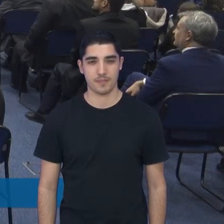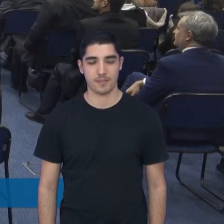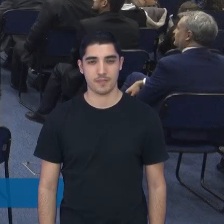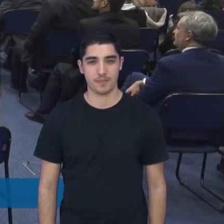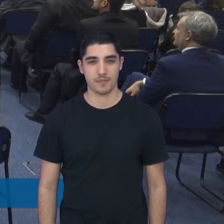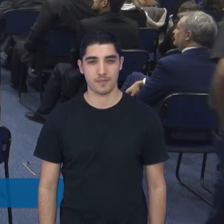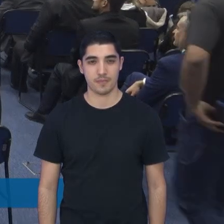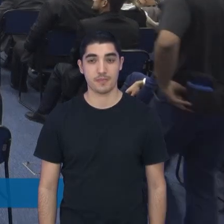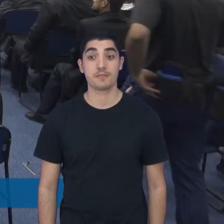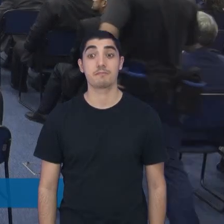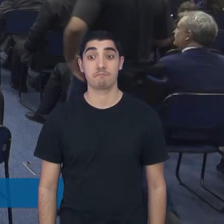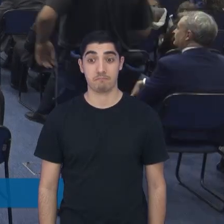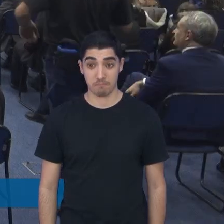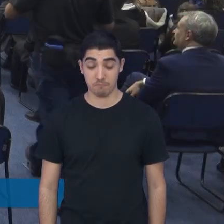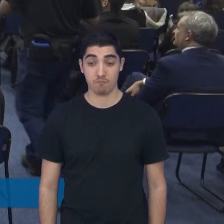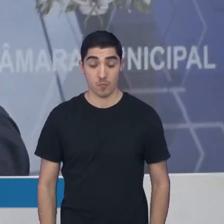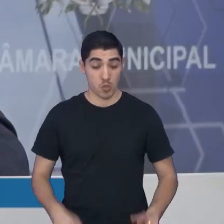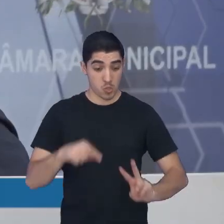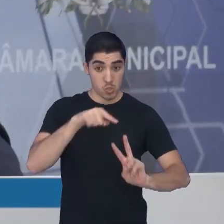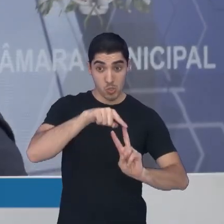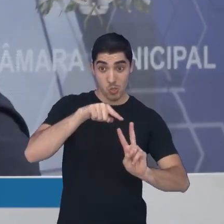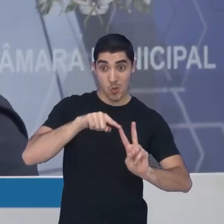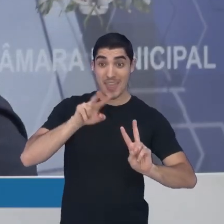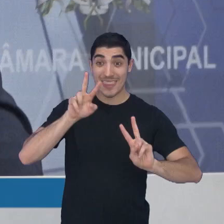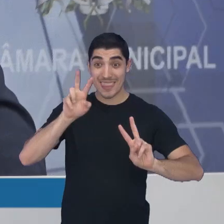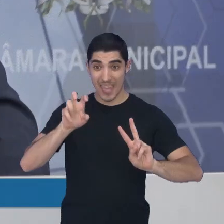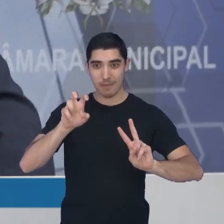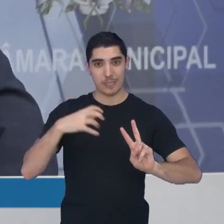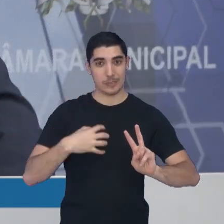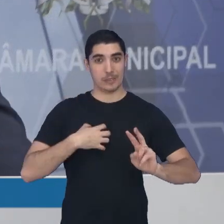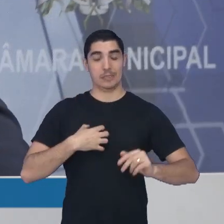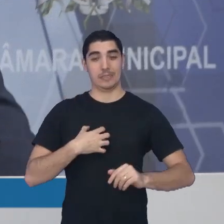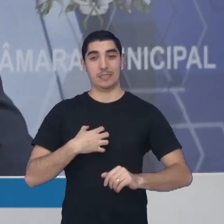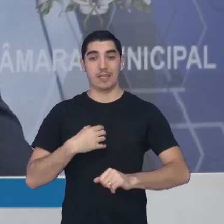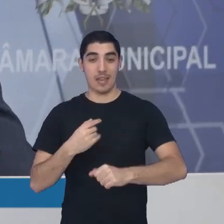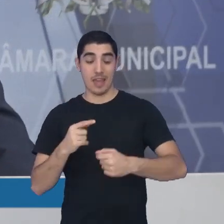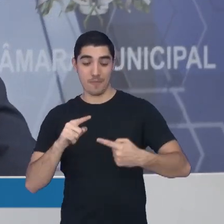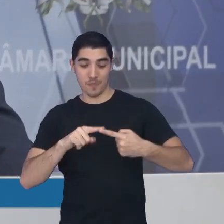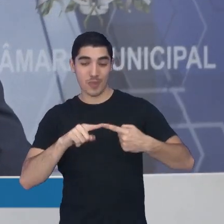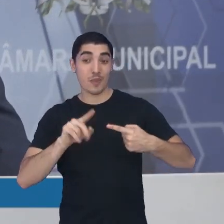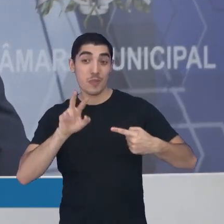Dois temas me emocionam muito. Falar de mulher, que eu lembro da mamãe,